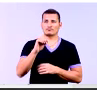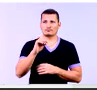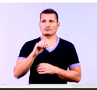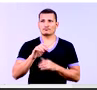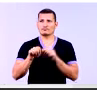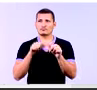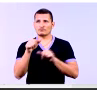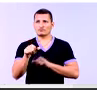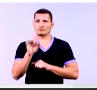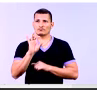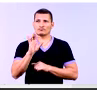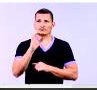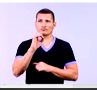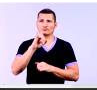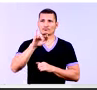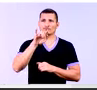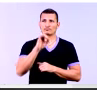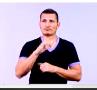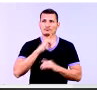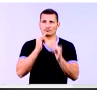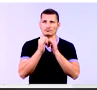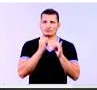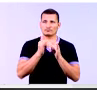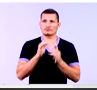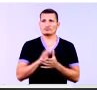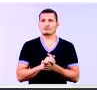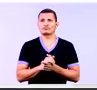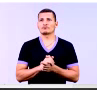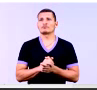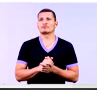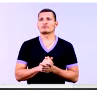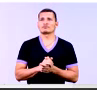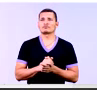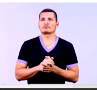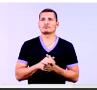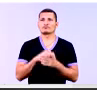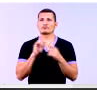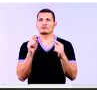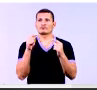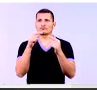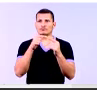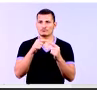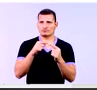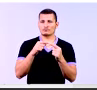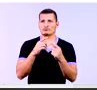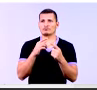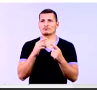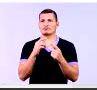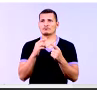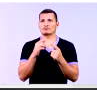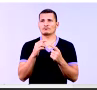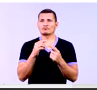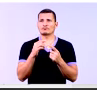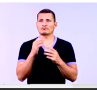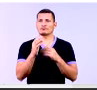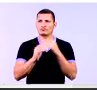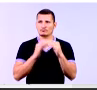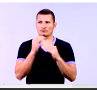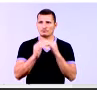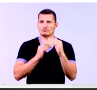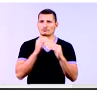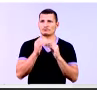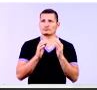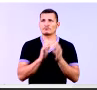informação. Todo o resto é o que nós vimos em sala. Olha lá, conexão IFRO, MySQL Connection, localhost, usuário e